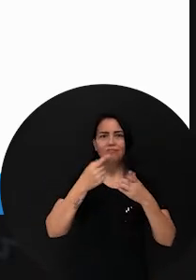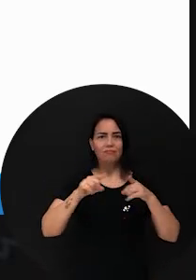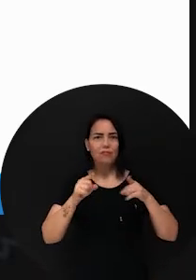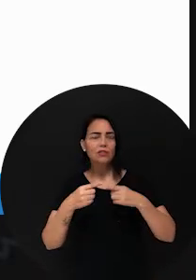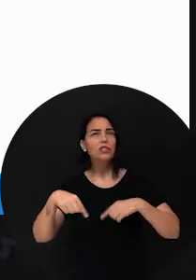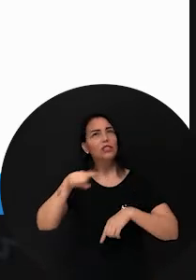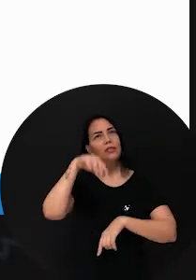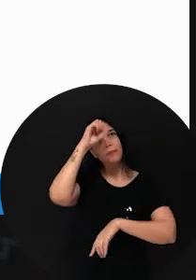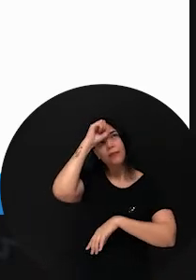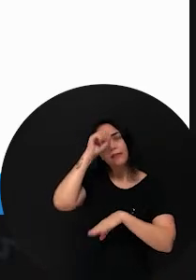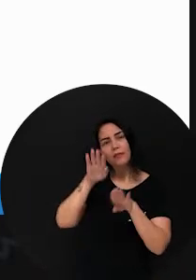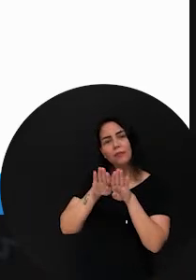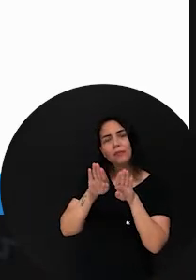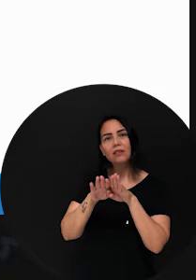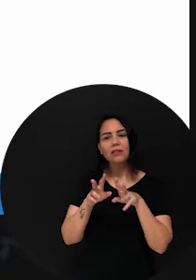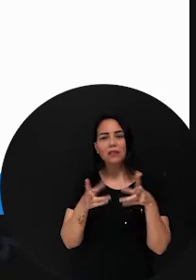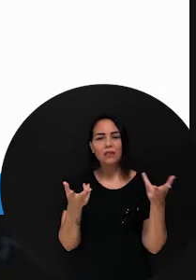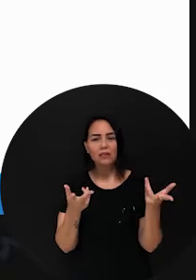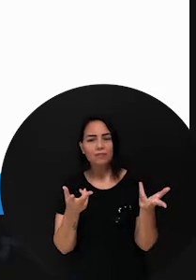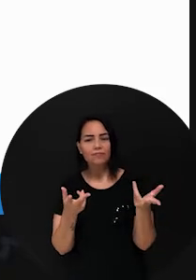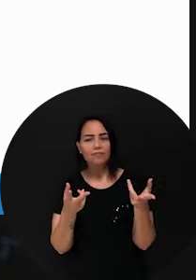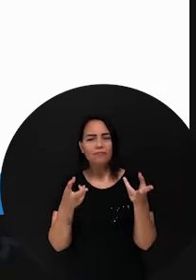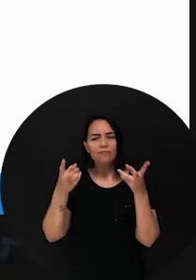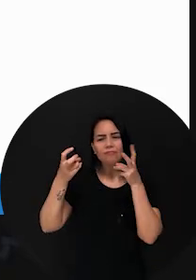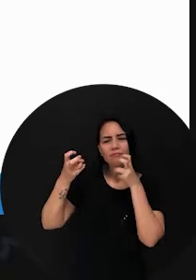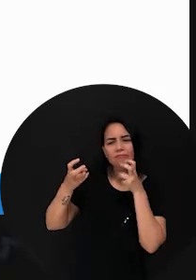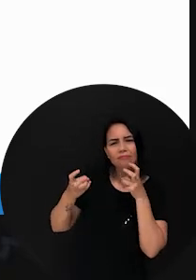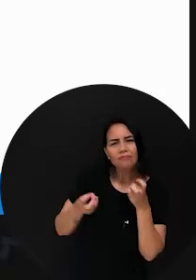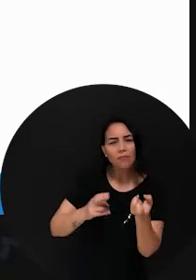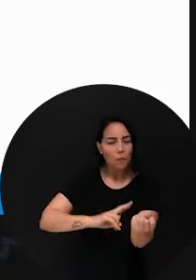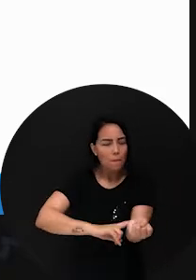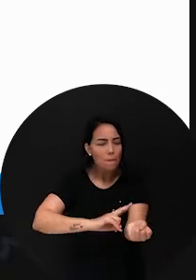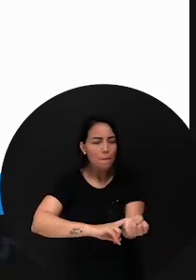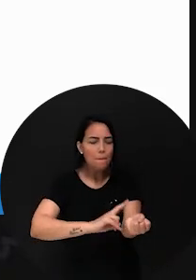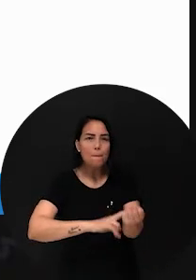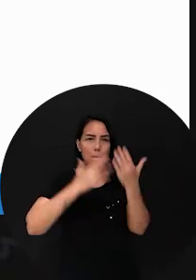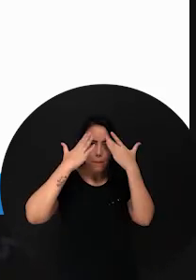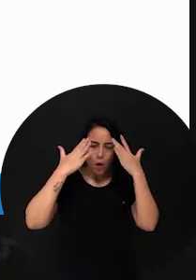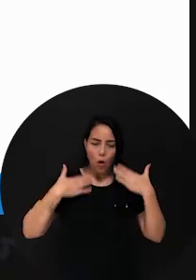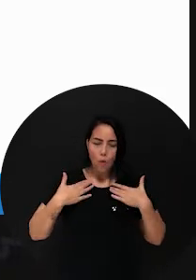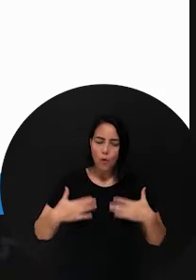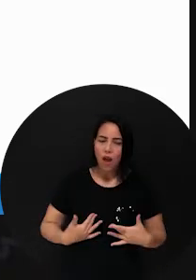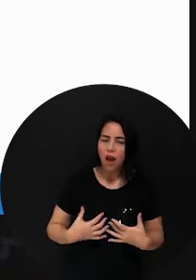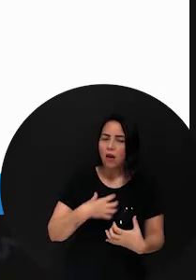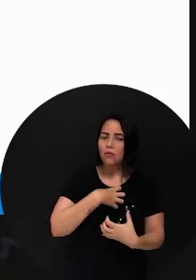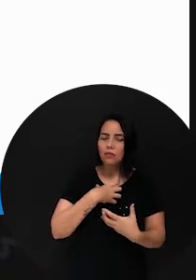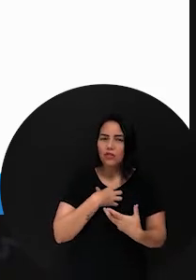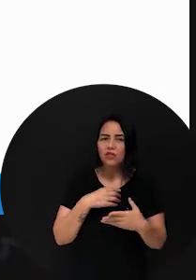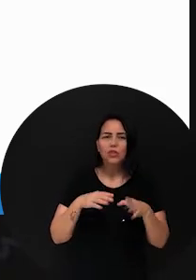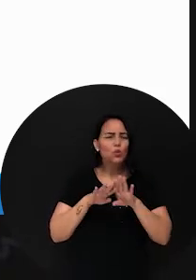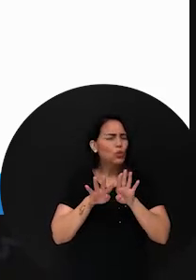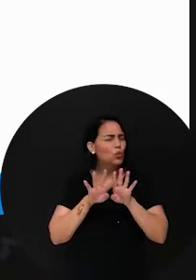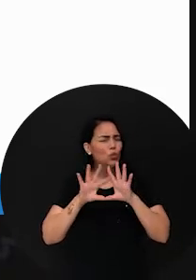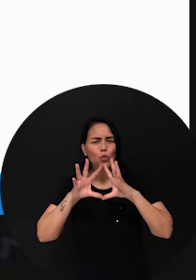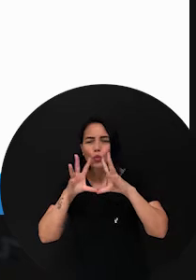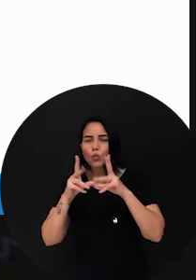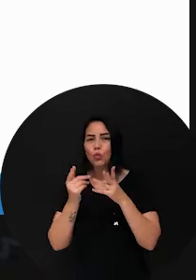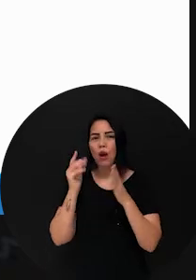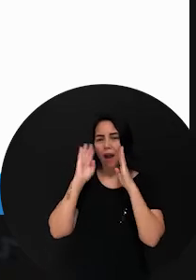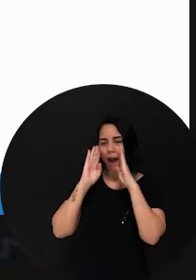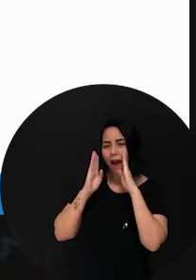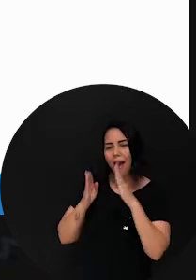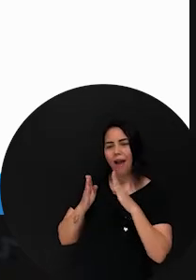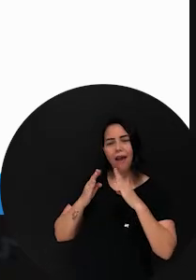percepção, tudo ligado à parte teórica da música. Depois nós temos também aula de